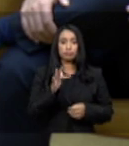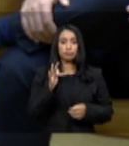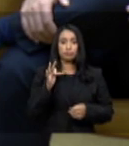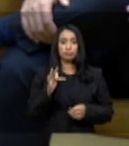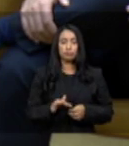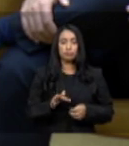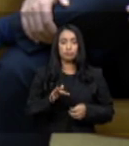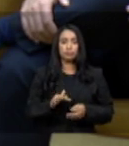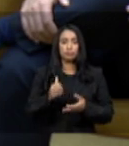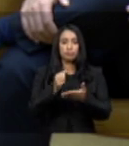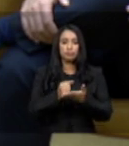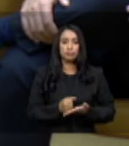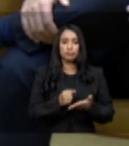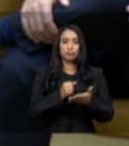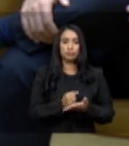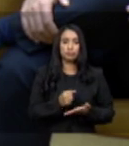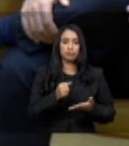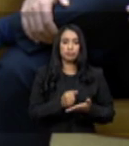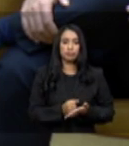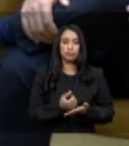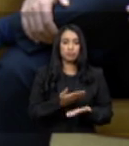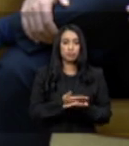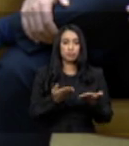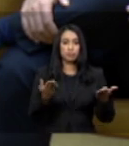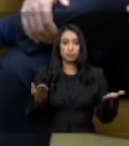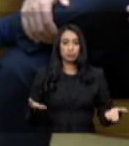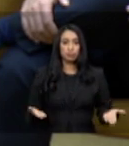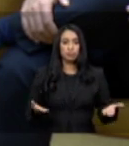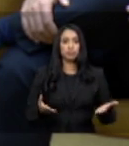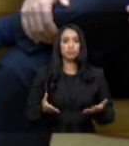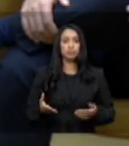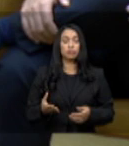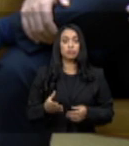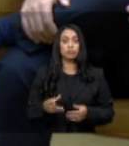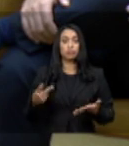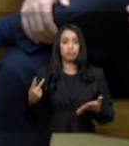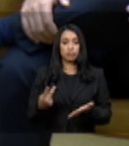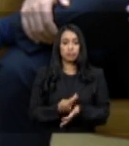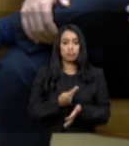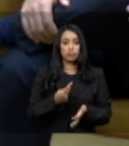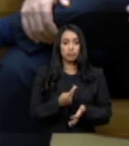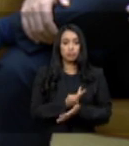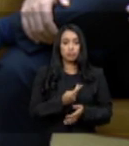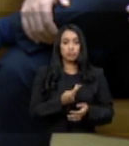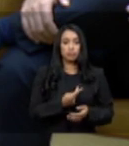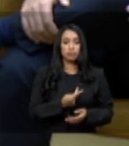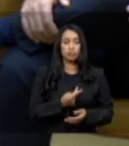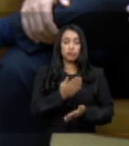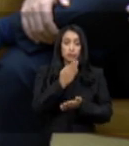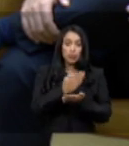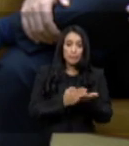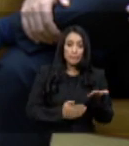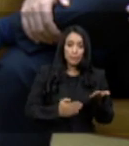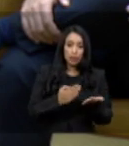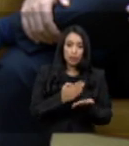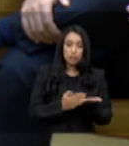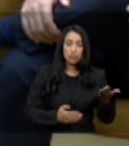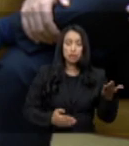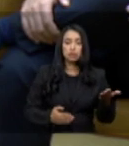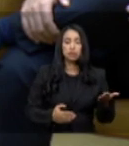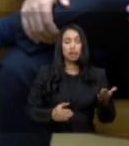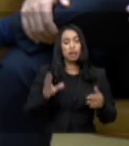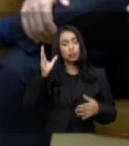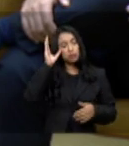trazendo essas informações ou conhecimento de vossas excelências é que seja dado referendo parcial a